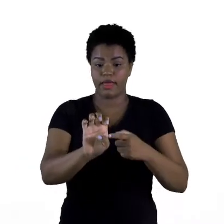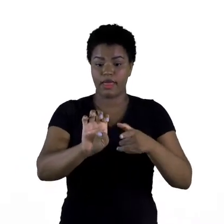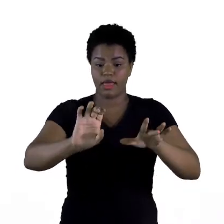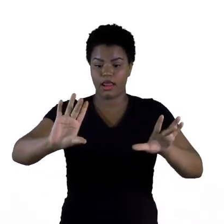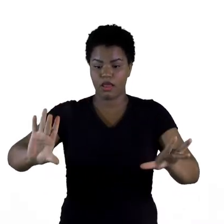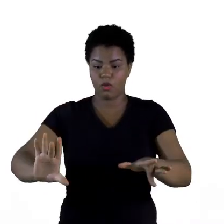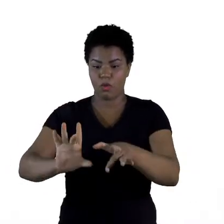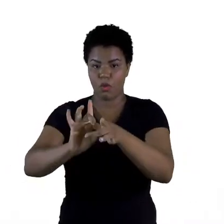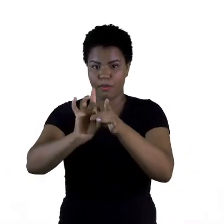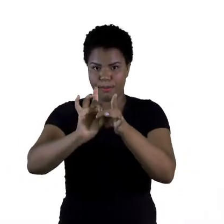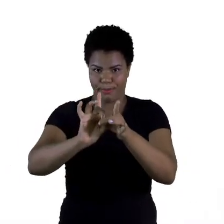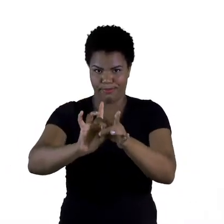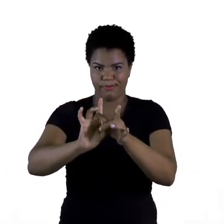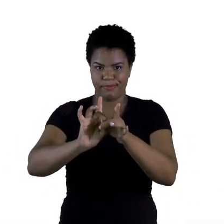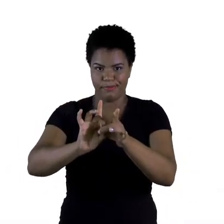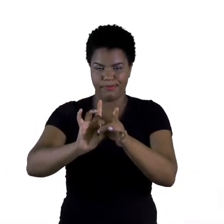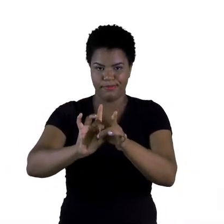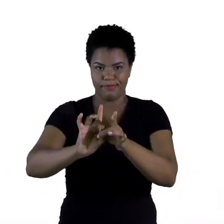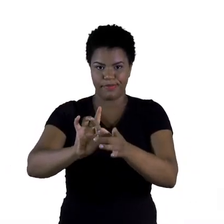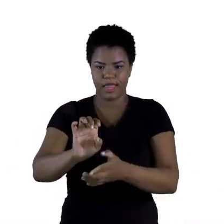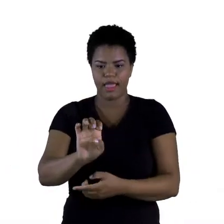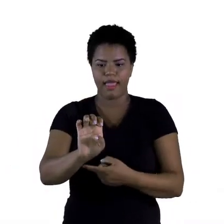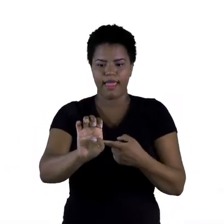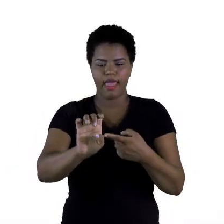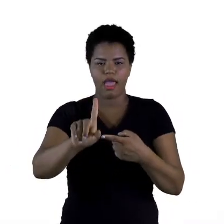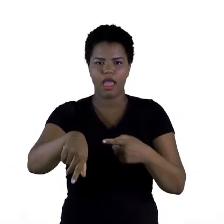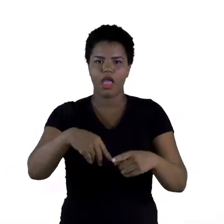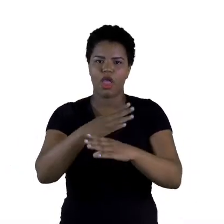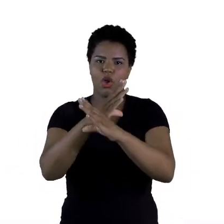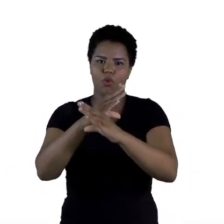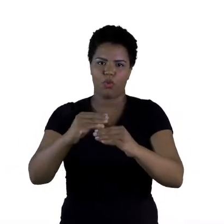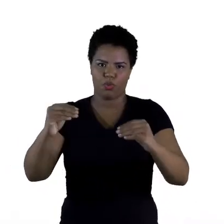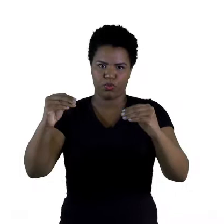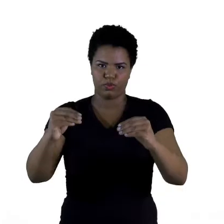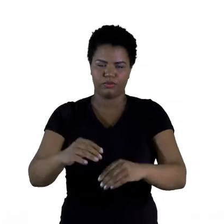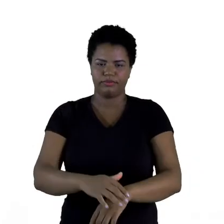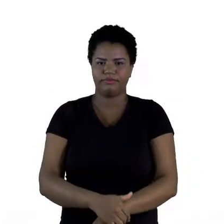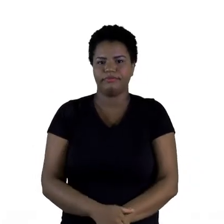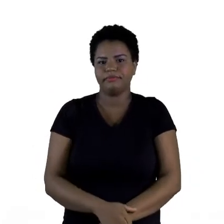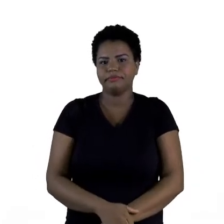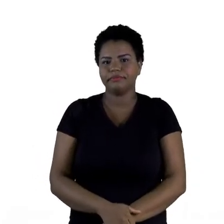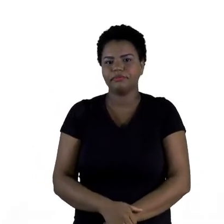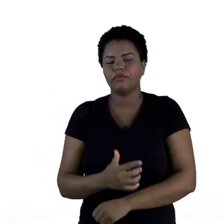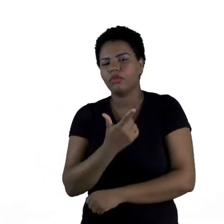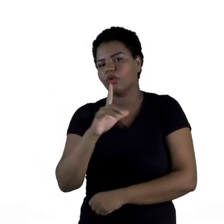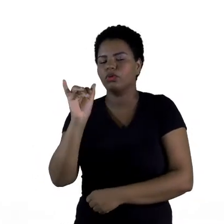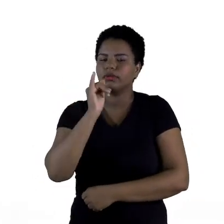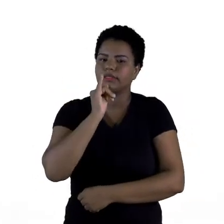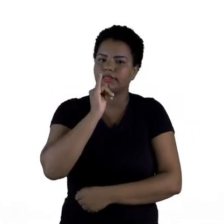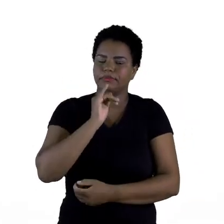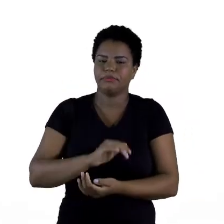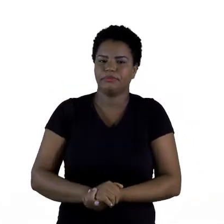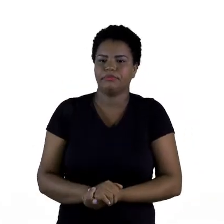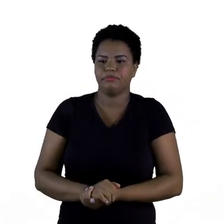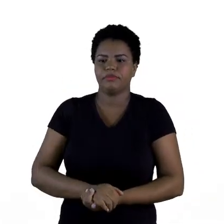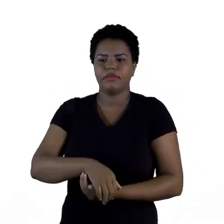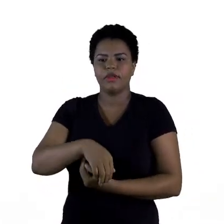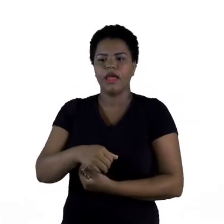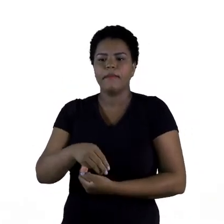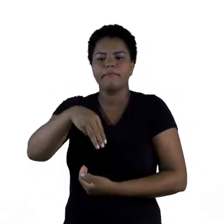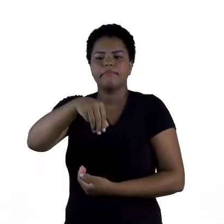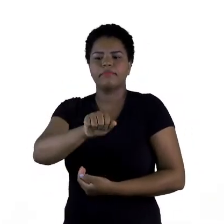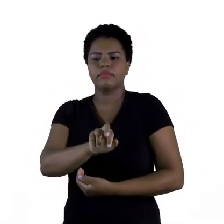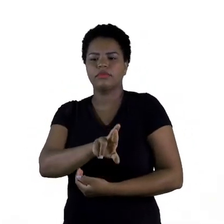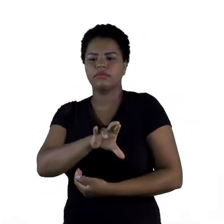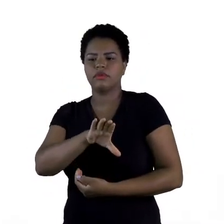duas ações. Então, esse ele é uma conjunção. Olha outro exemplo. Marcela gosta de ir